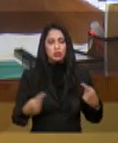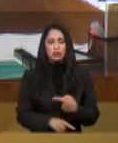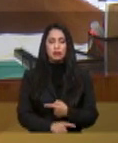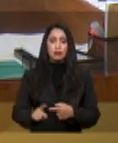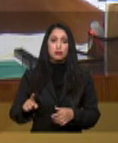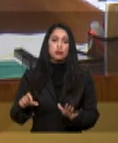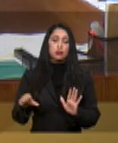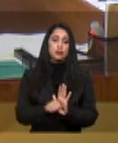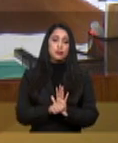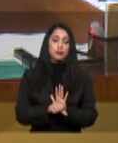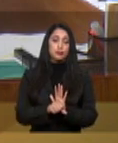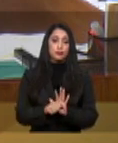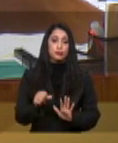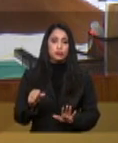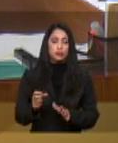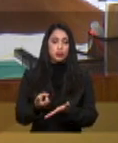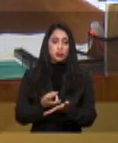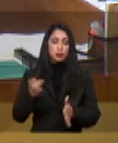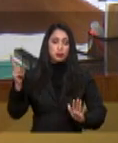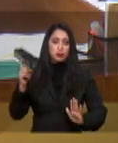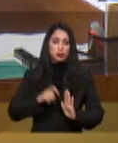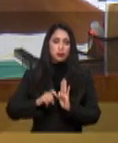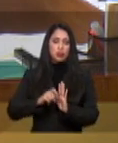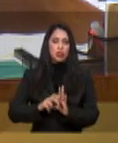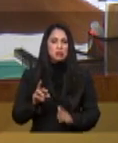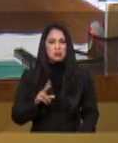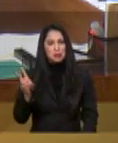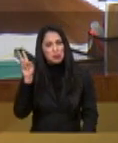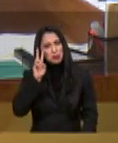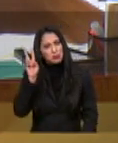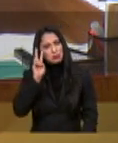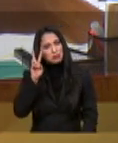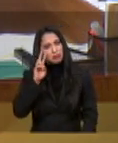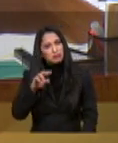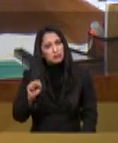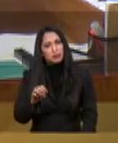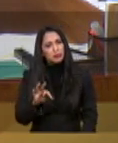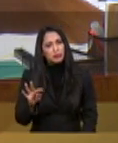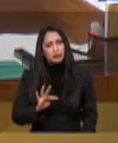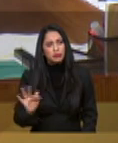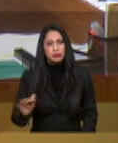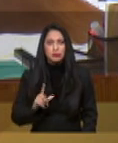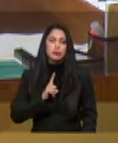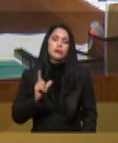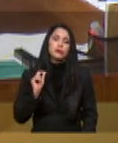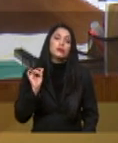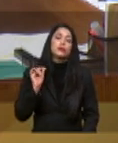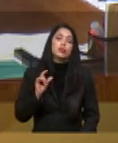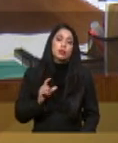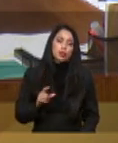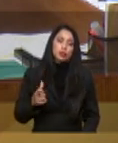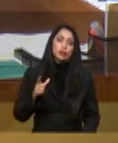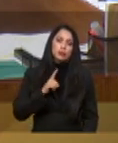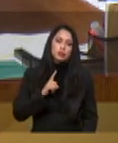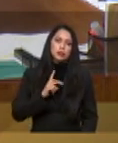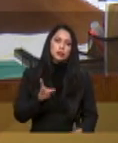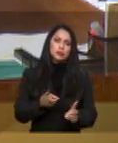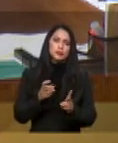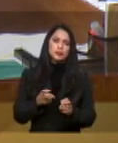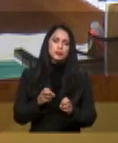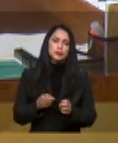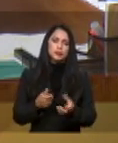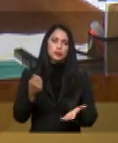ordem tributária. Não é demais lembrar que o Supremo Tribunal Federal tem reiteradamente considerado que as contribuições